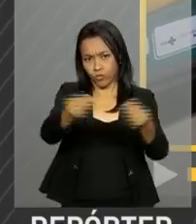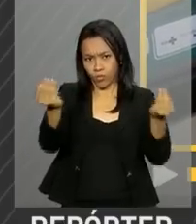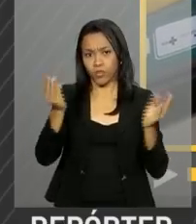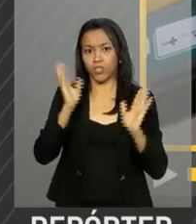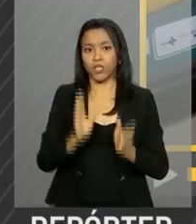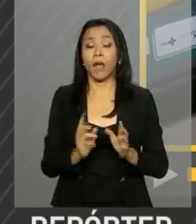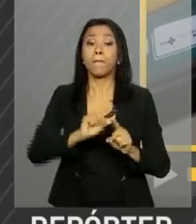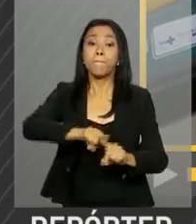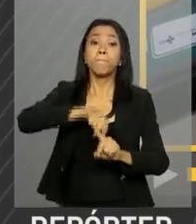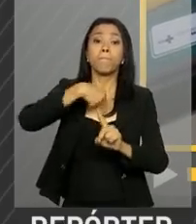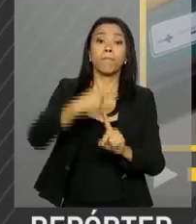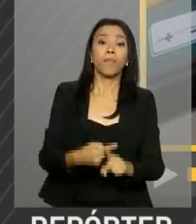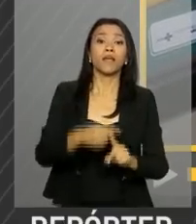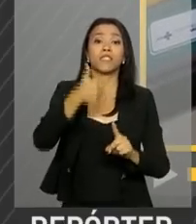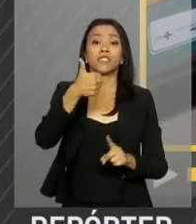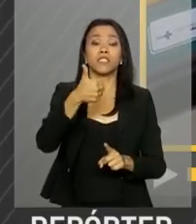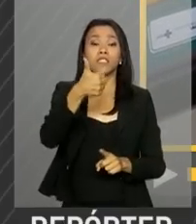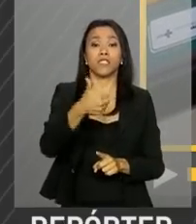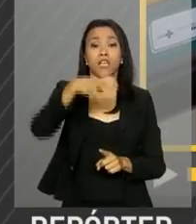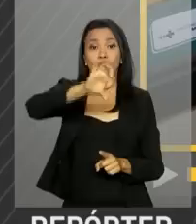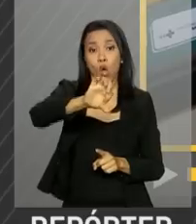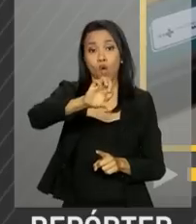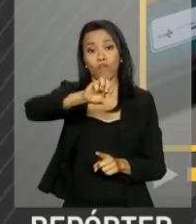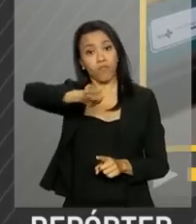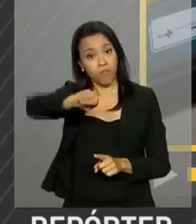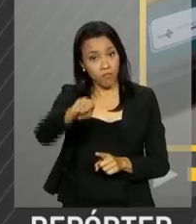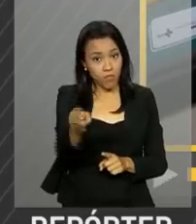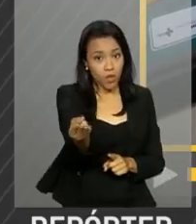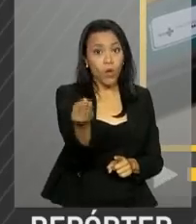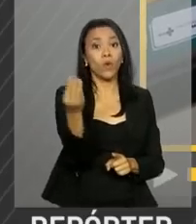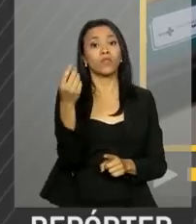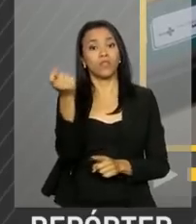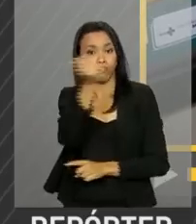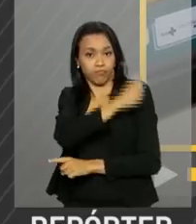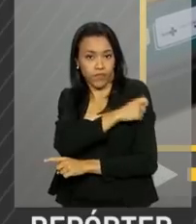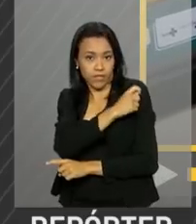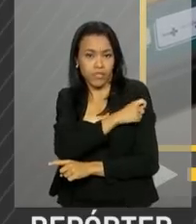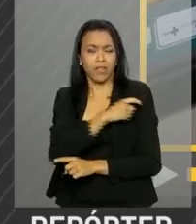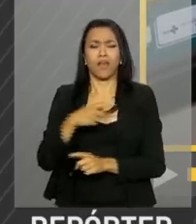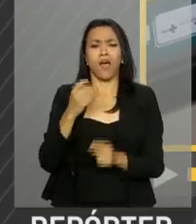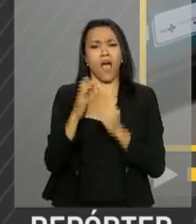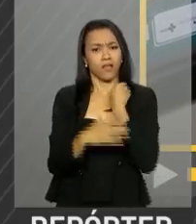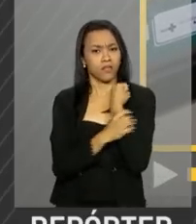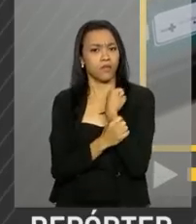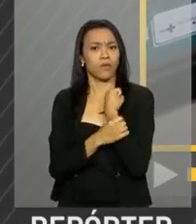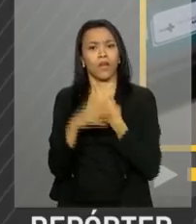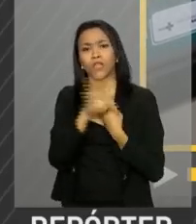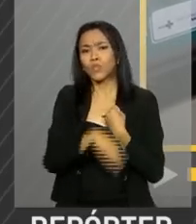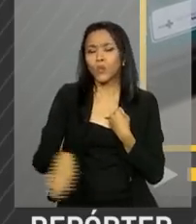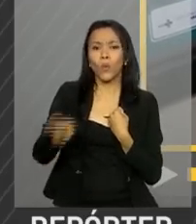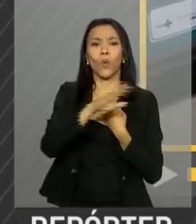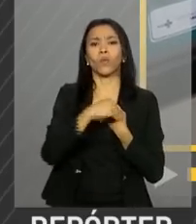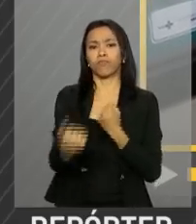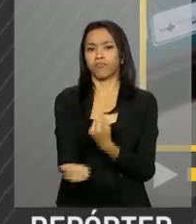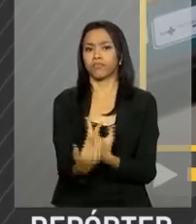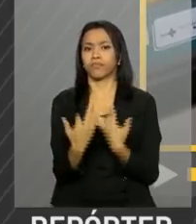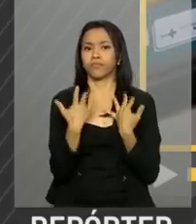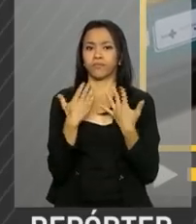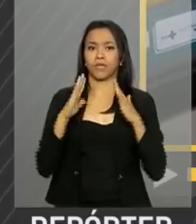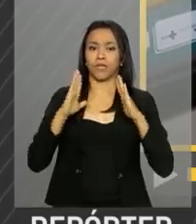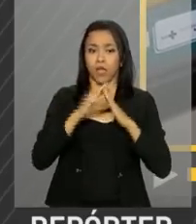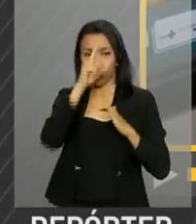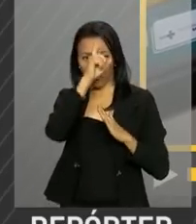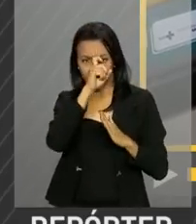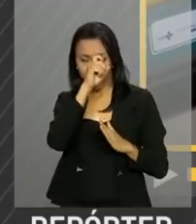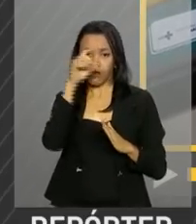nós enviamos 19 milhões de doses a mais para garantir que todas as crianças ou adolescentes que procurarem o posto de vacinação